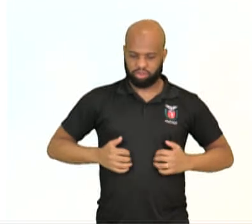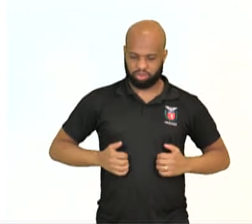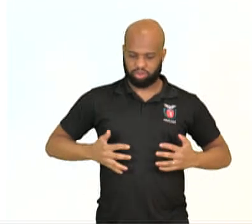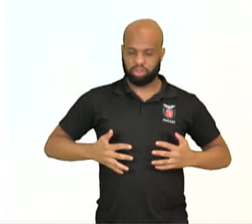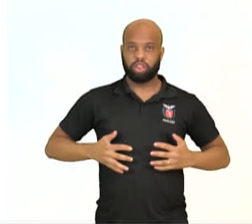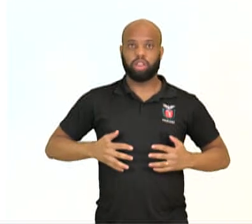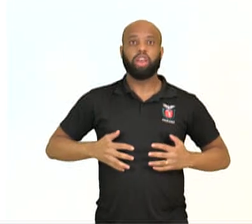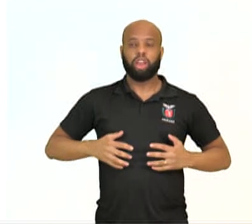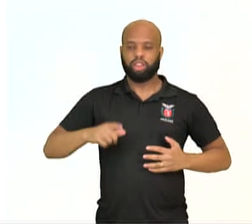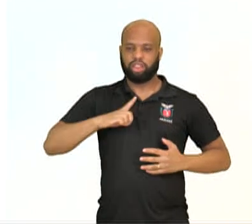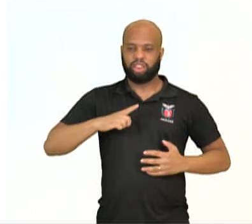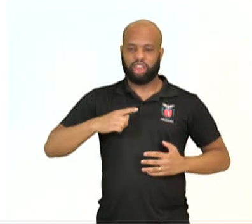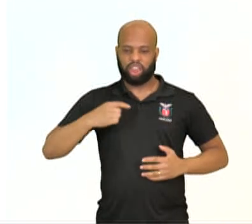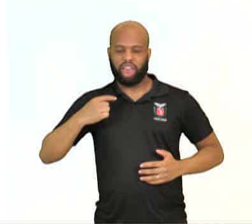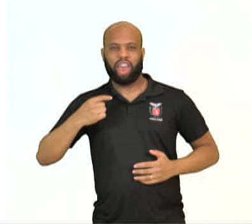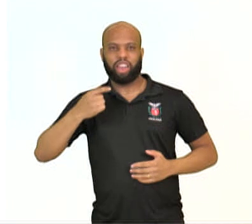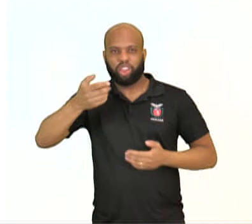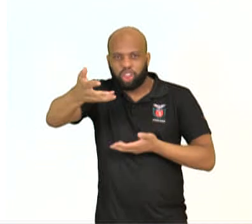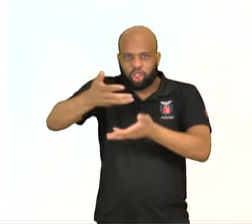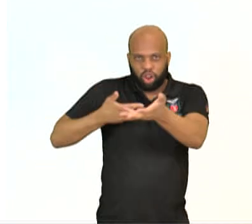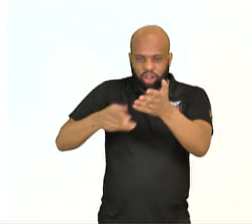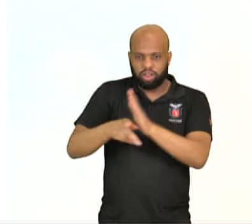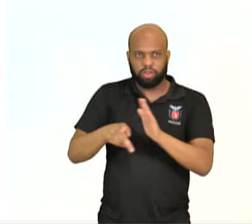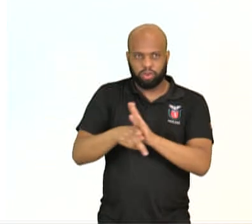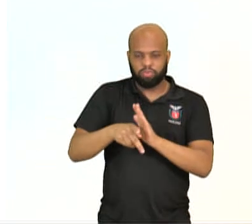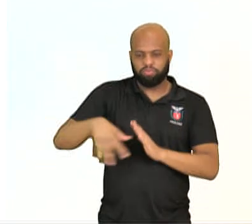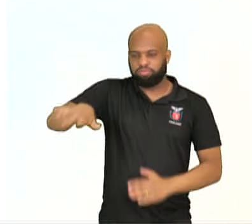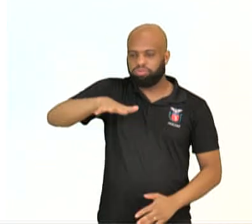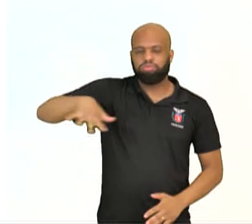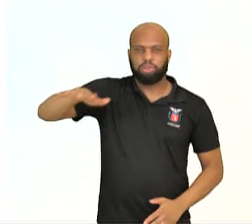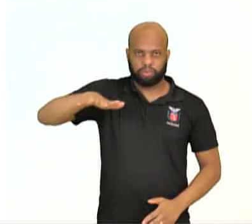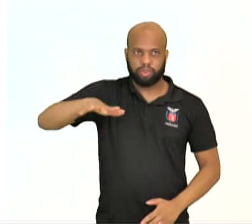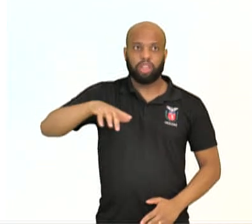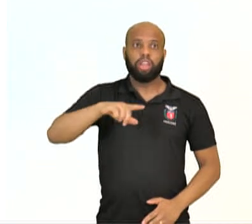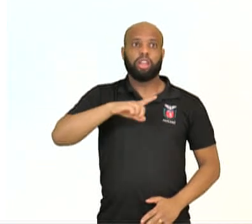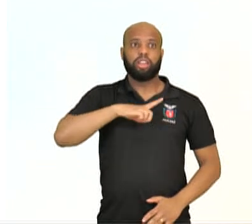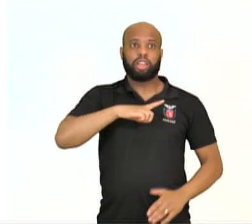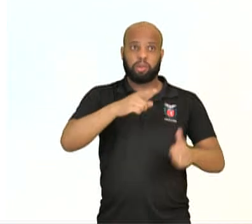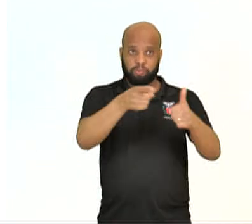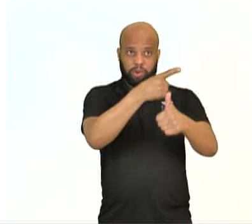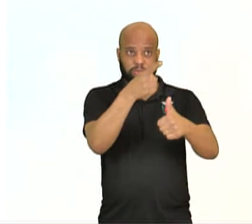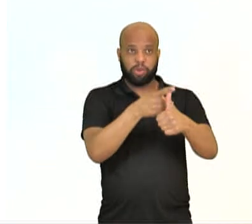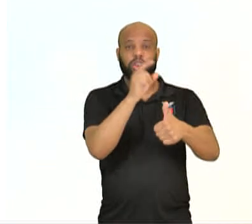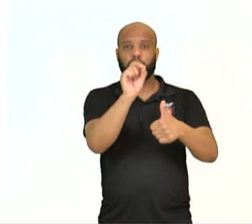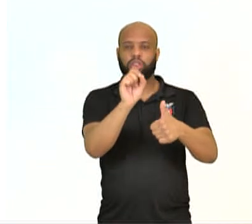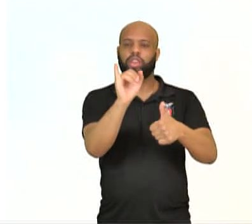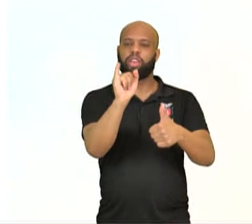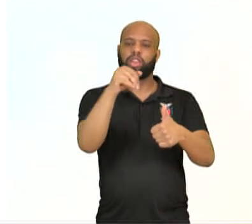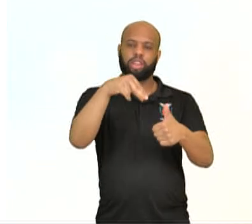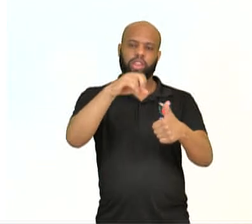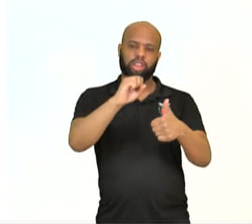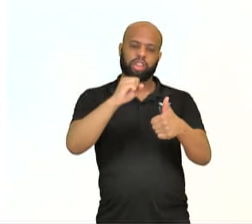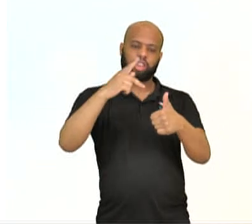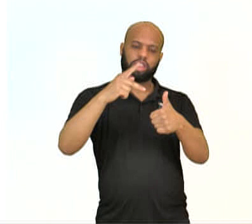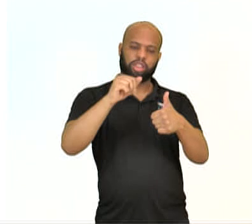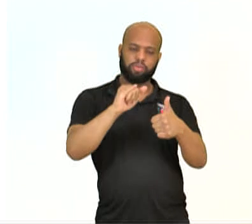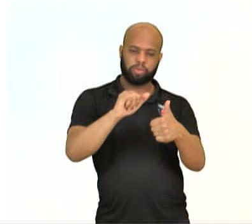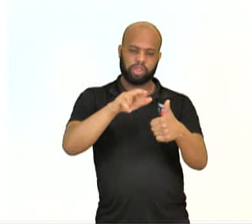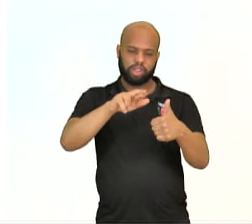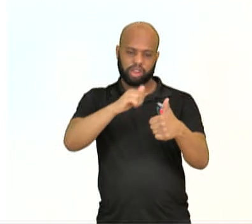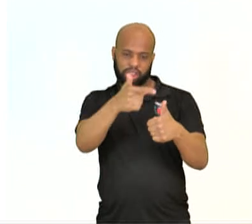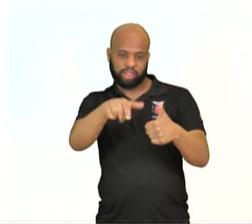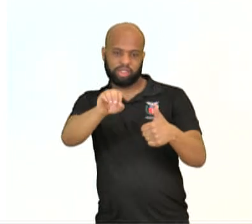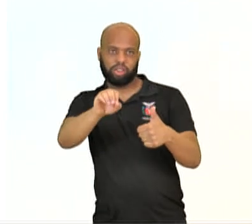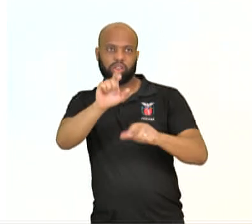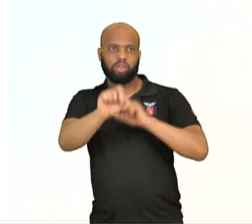exterior. Cada parte desse processo dá-se o nome. Então, a primeira parte é a inspiração, ato físico de inserir